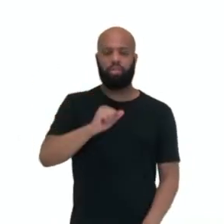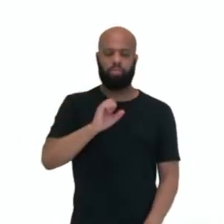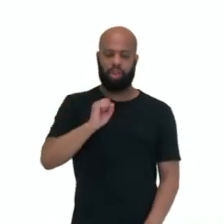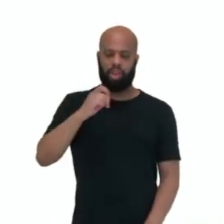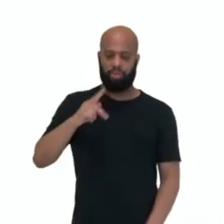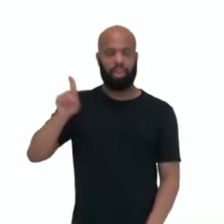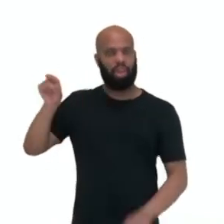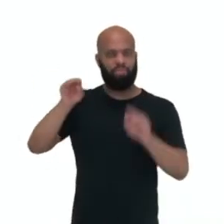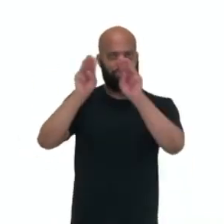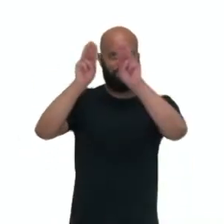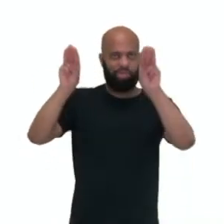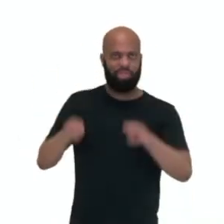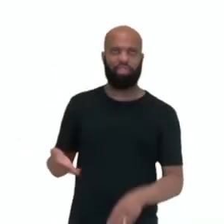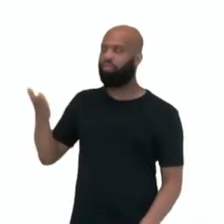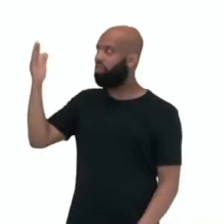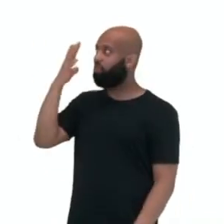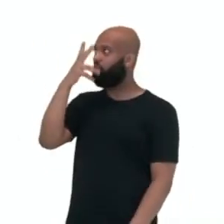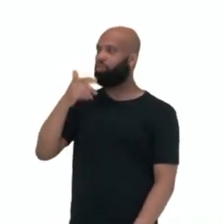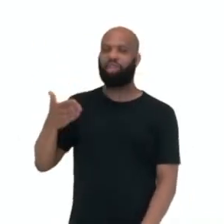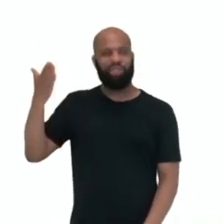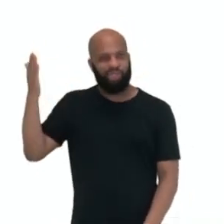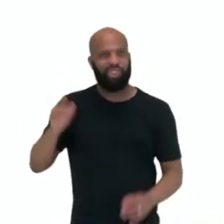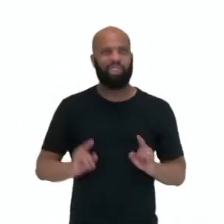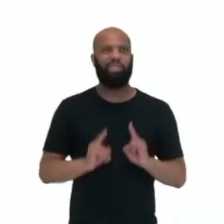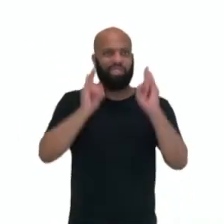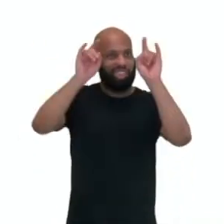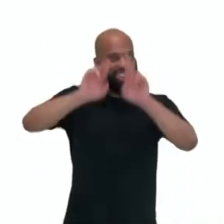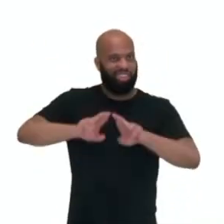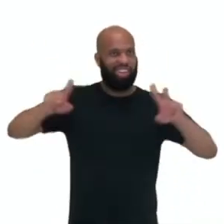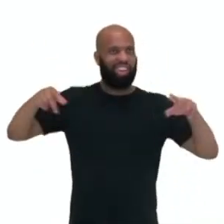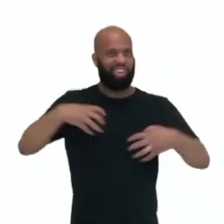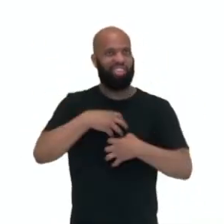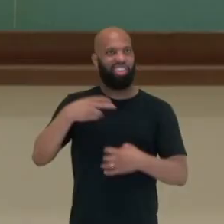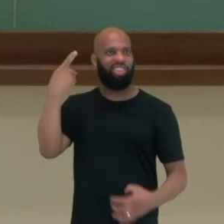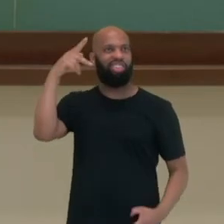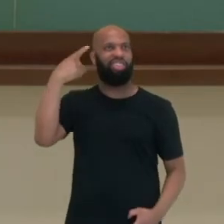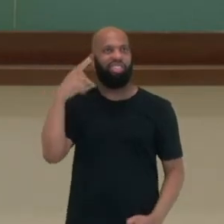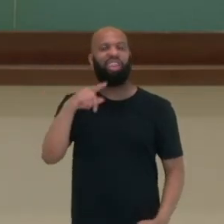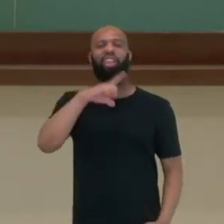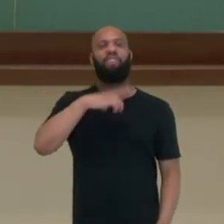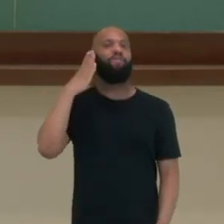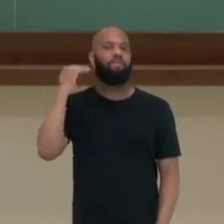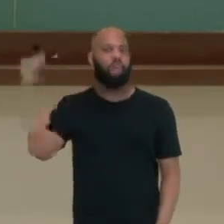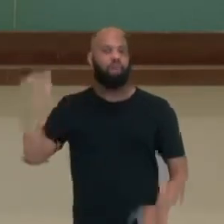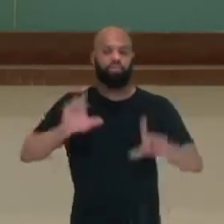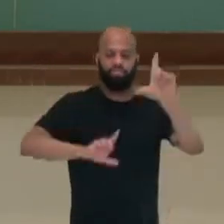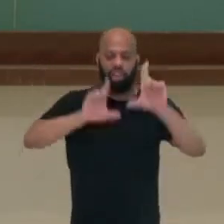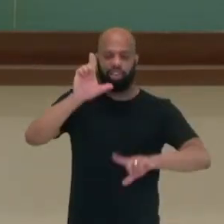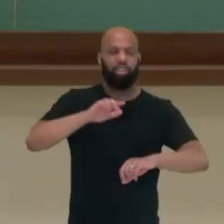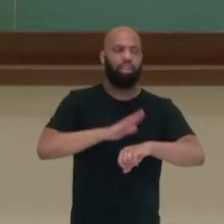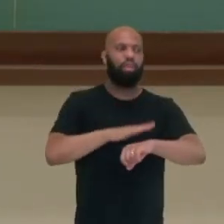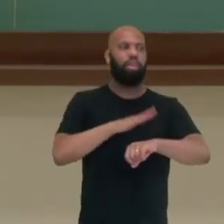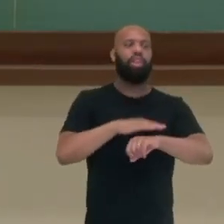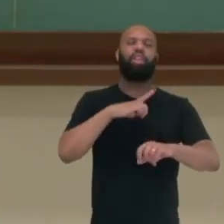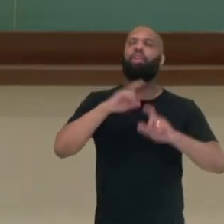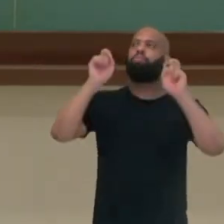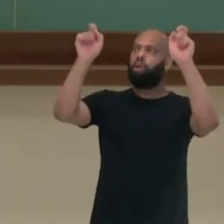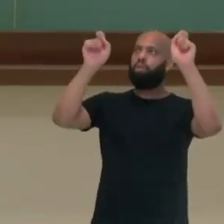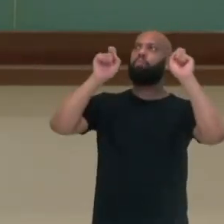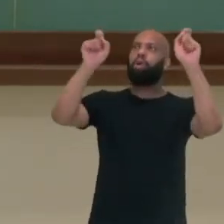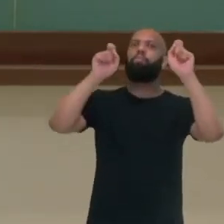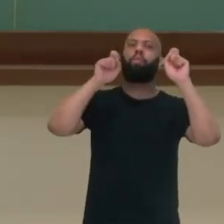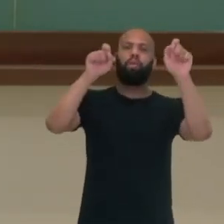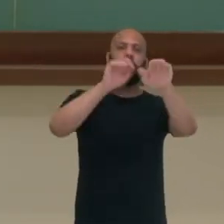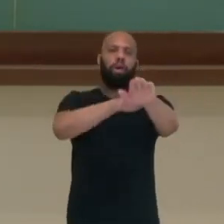prédio aqui, olha que bonito que ele é. É um prédio muito visto na TV, geralmente quando há manifestações em São